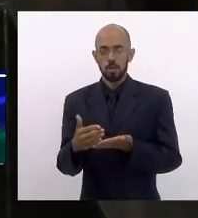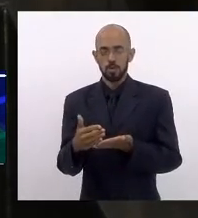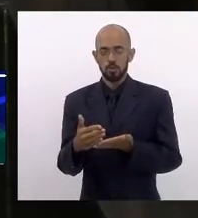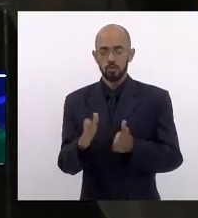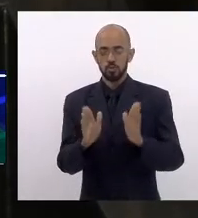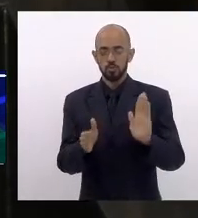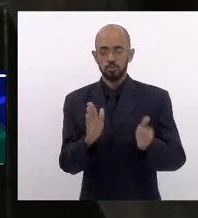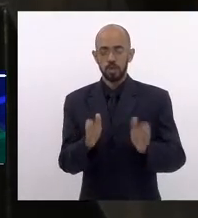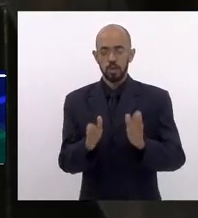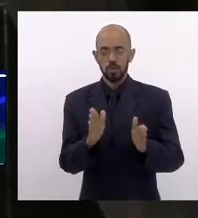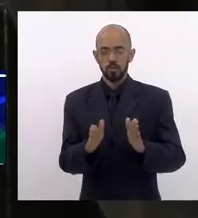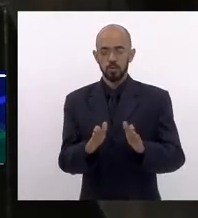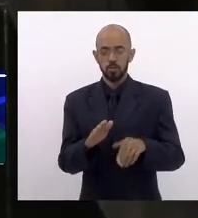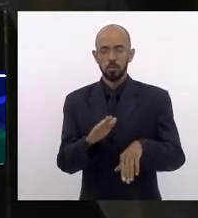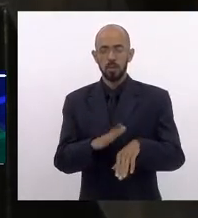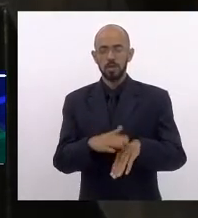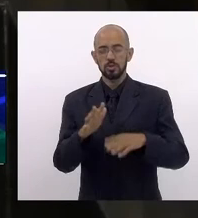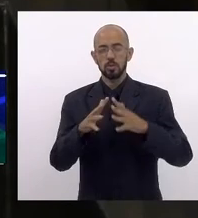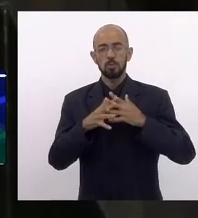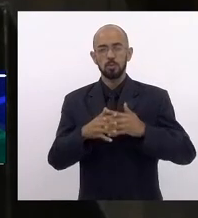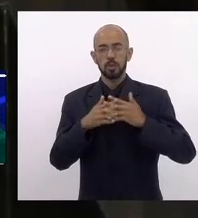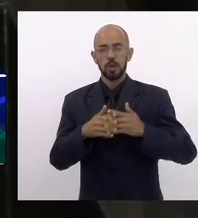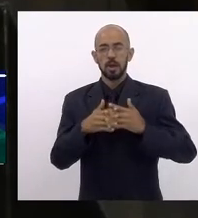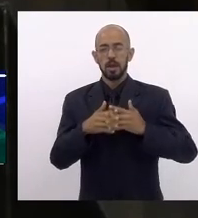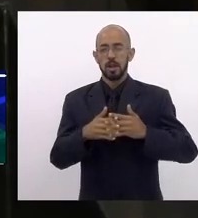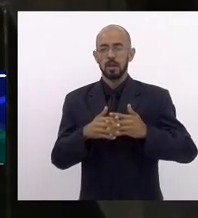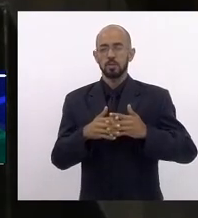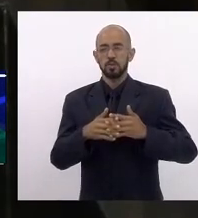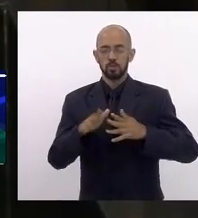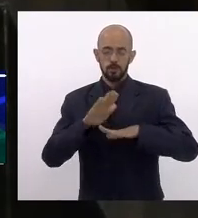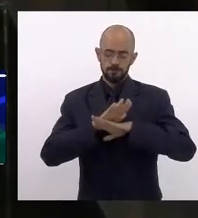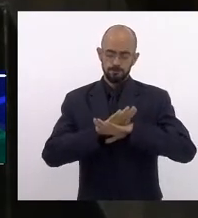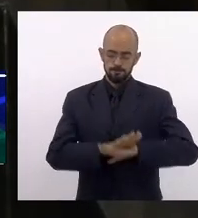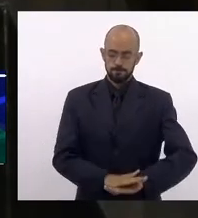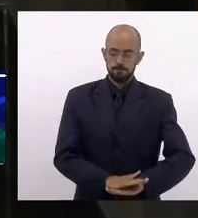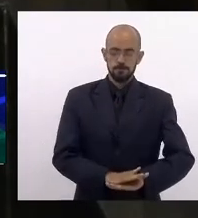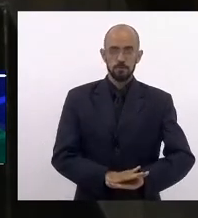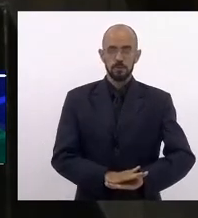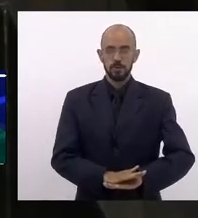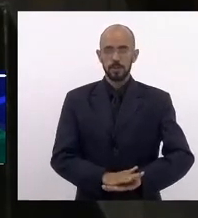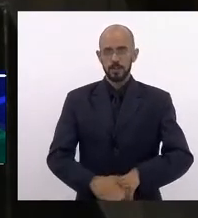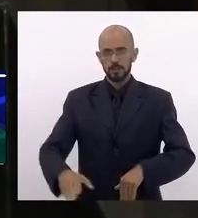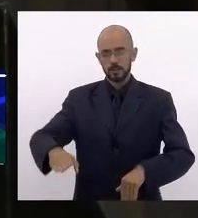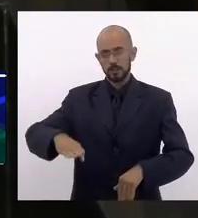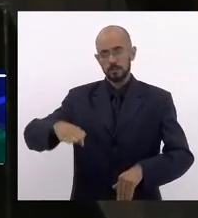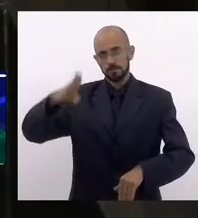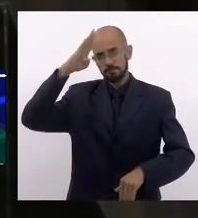sombrio de repressão por parte da ditadura civil-militar,